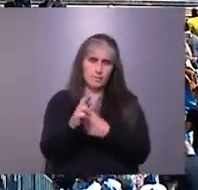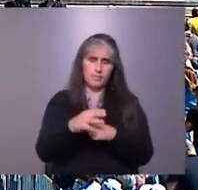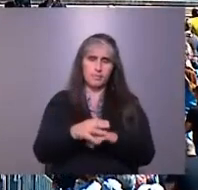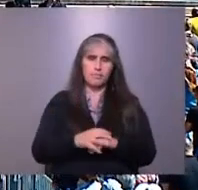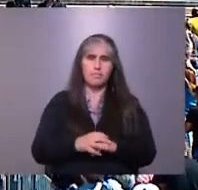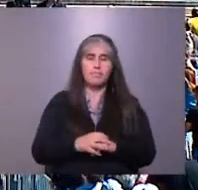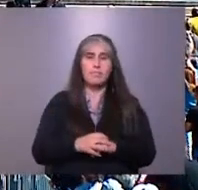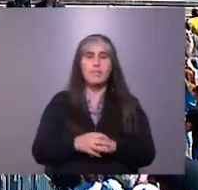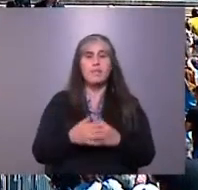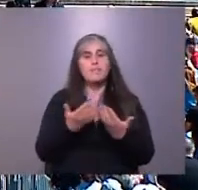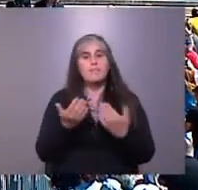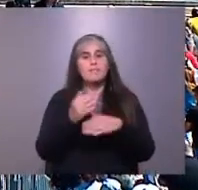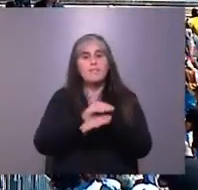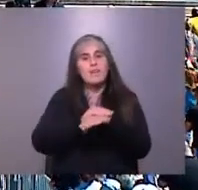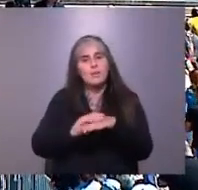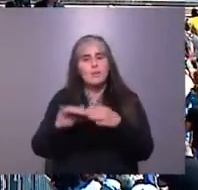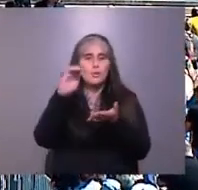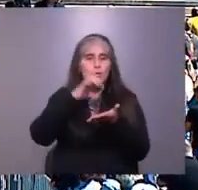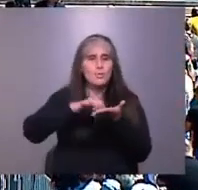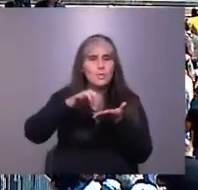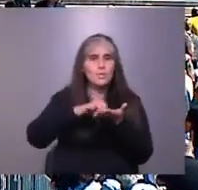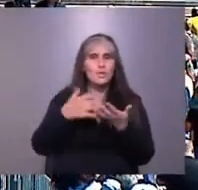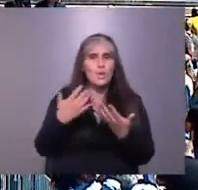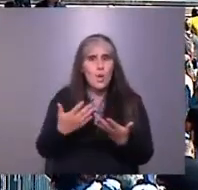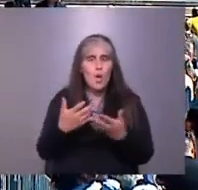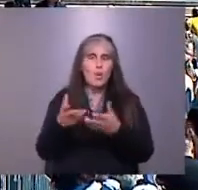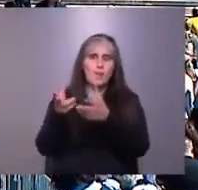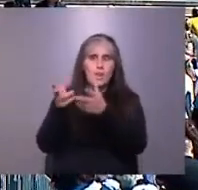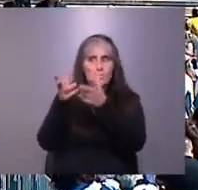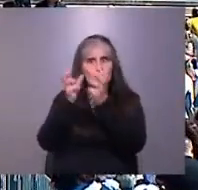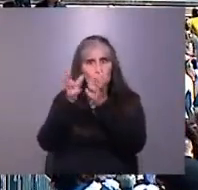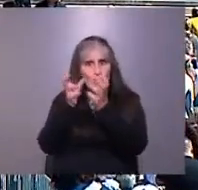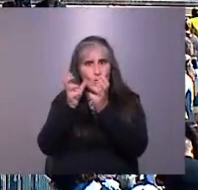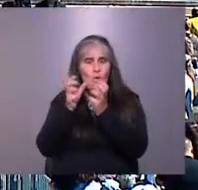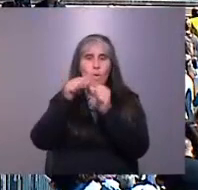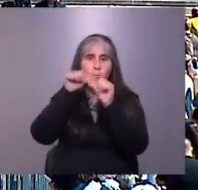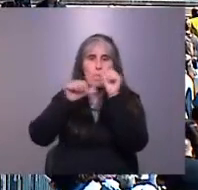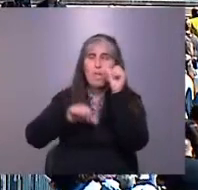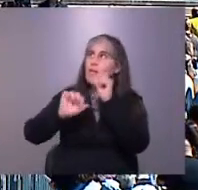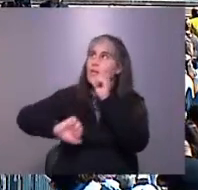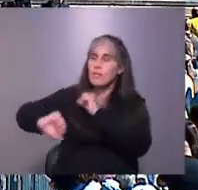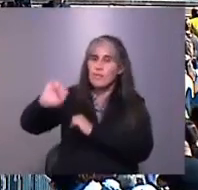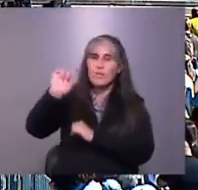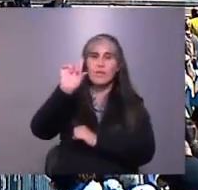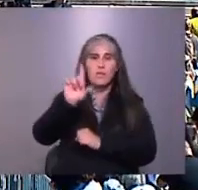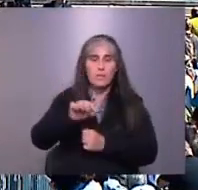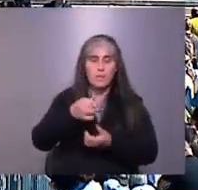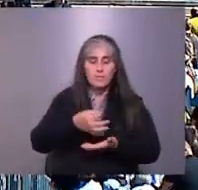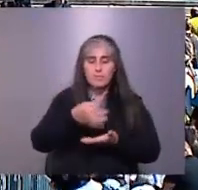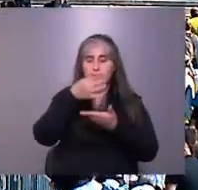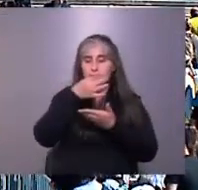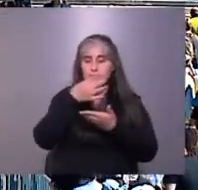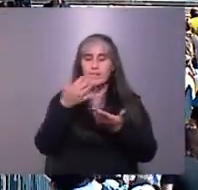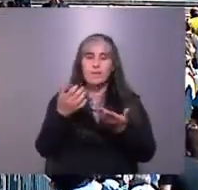Caros peregrinos, depois de termos escutado a palavra e sido alimentados pelo Senhor, como aquele surdo-mudo do